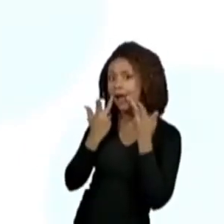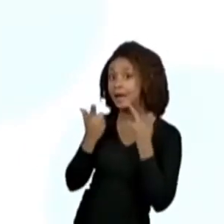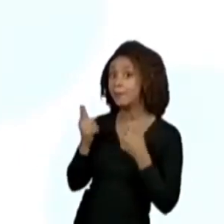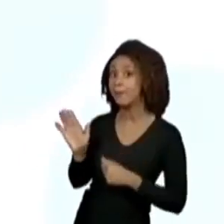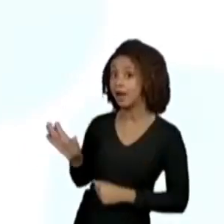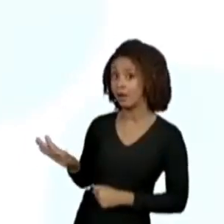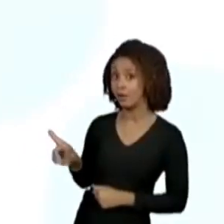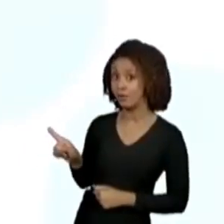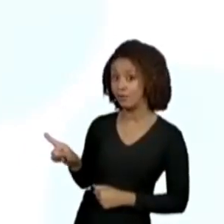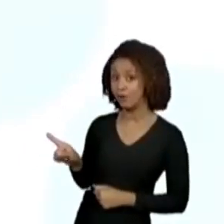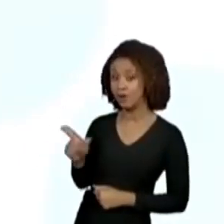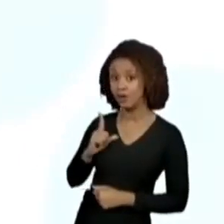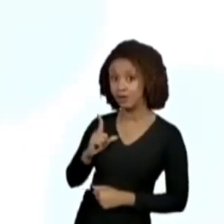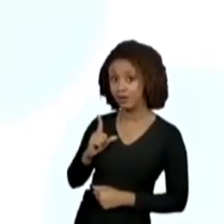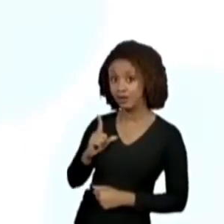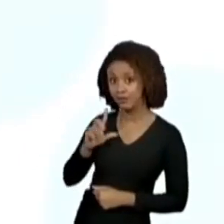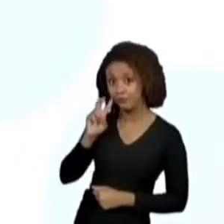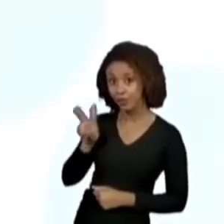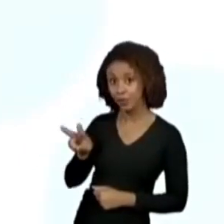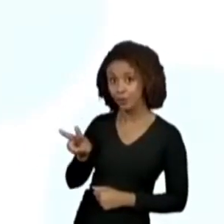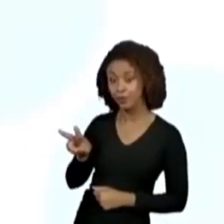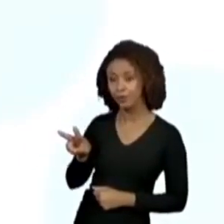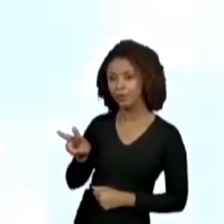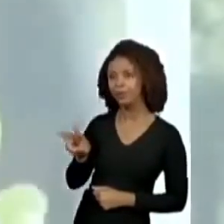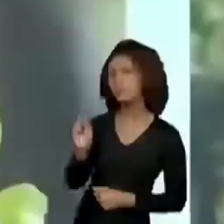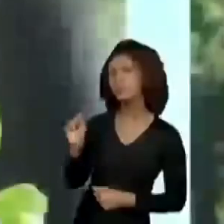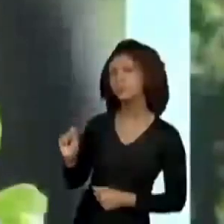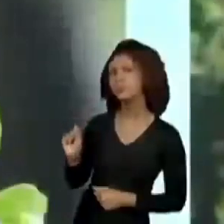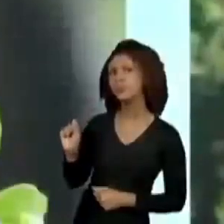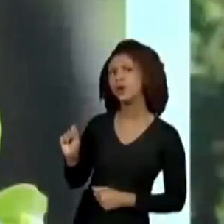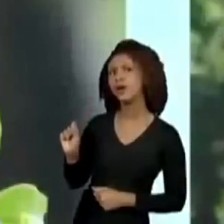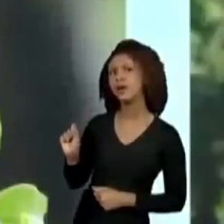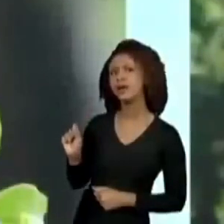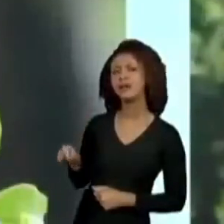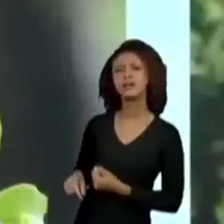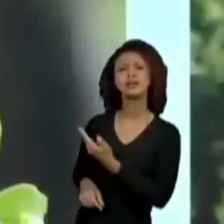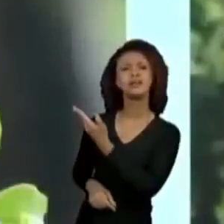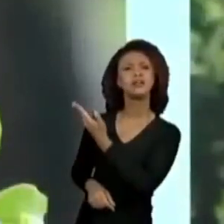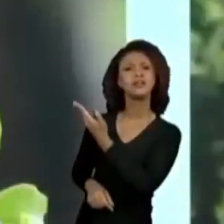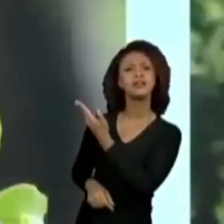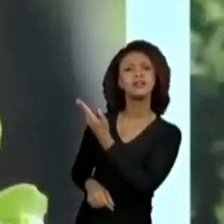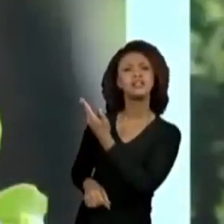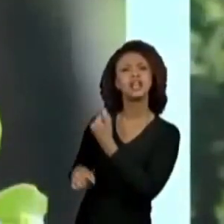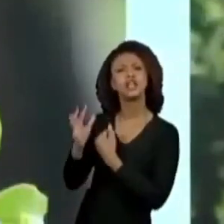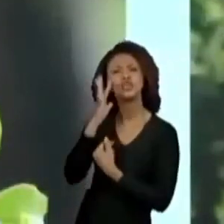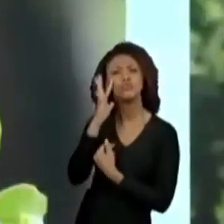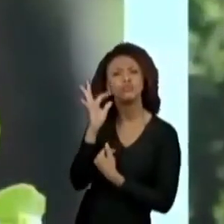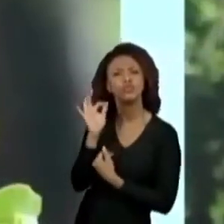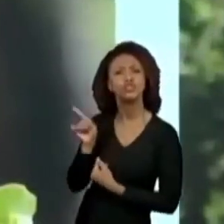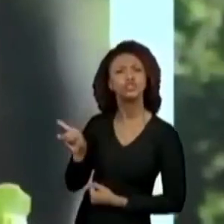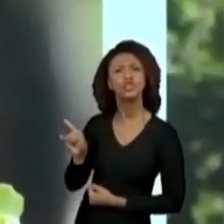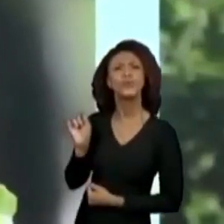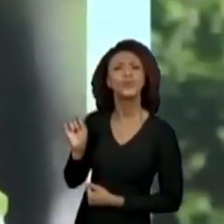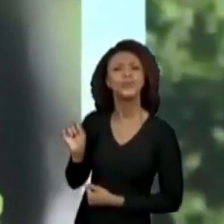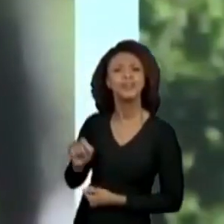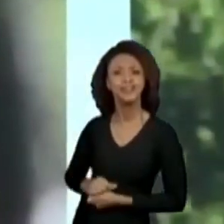estão aqui representados? Que será que é? O que será que é esse bichinho aí bonitinho?